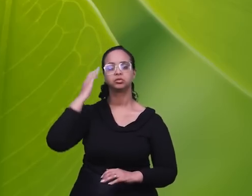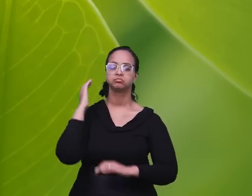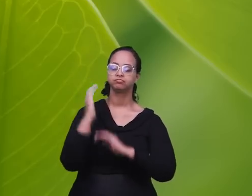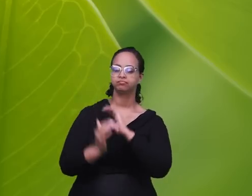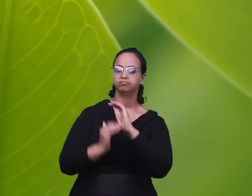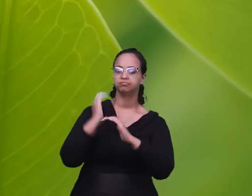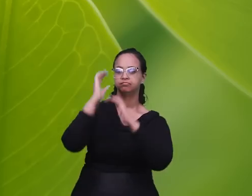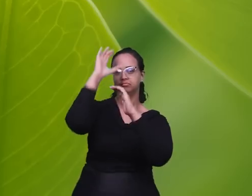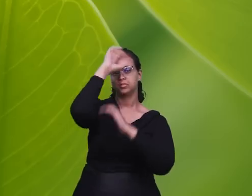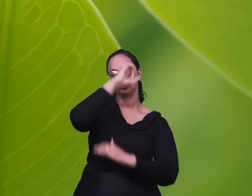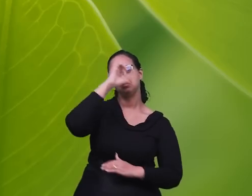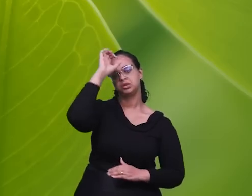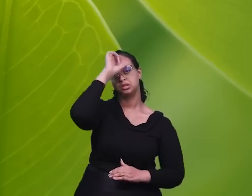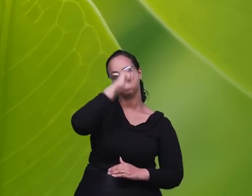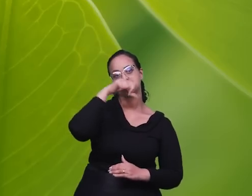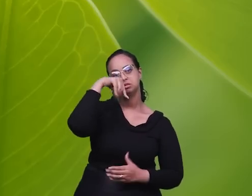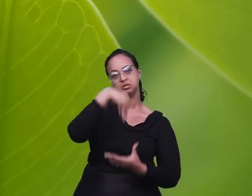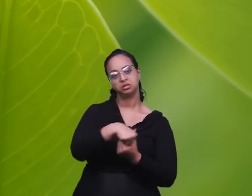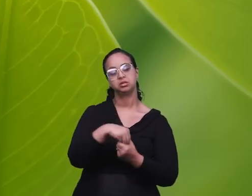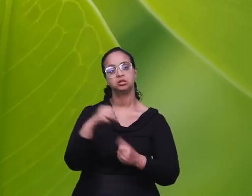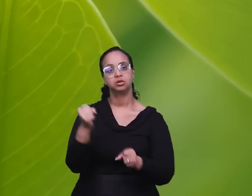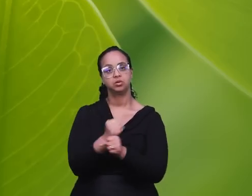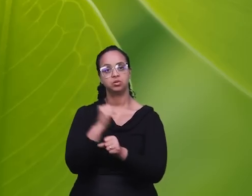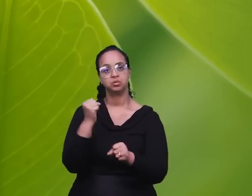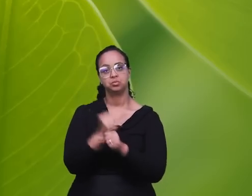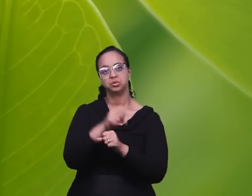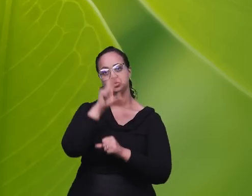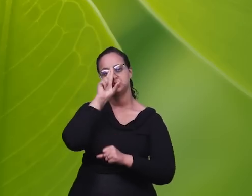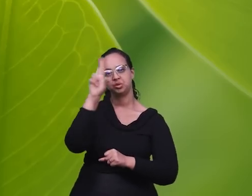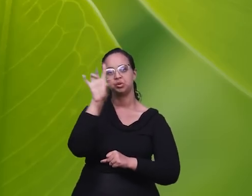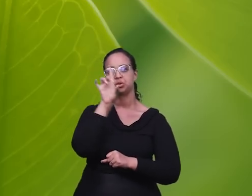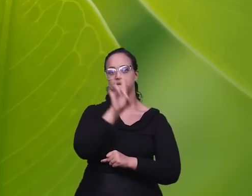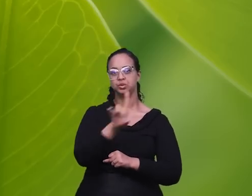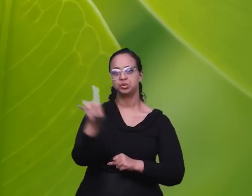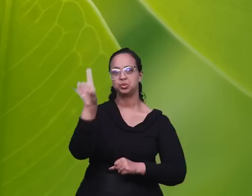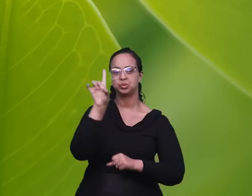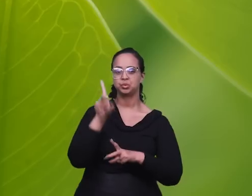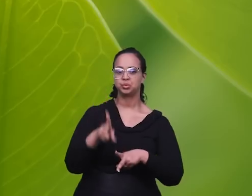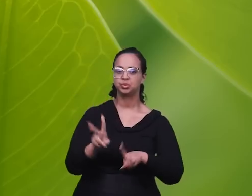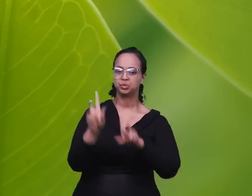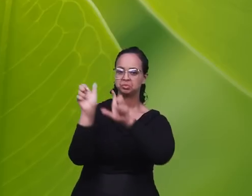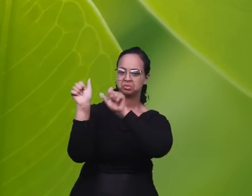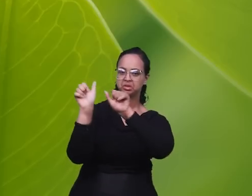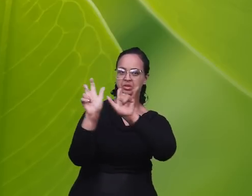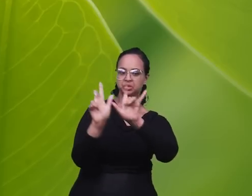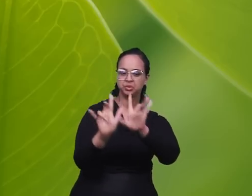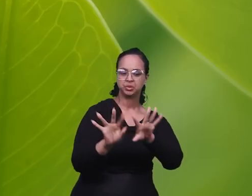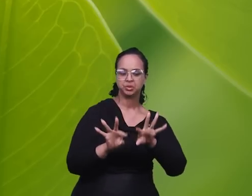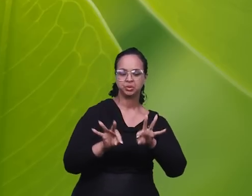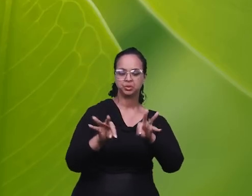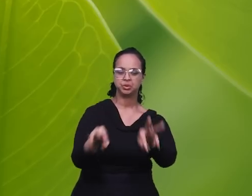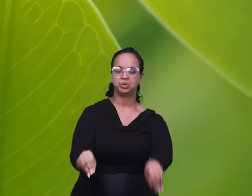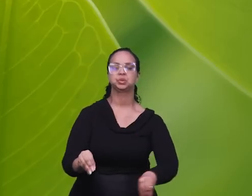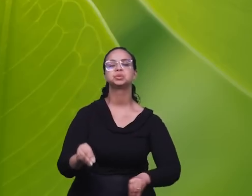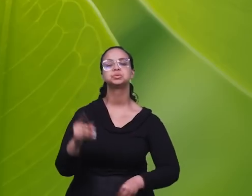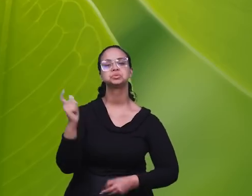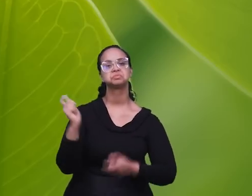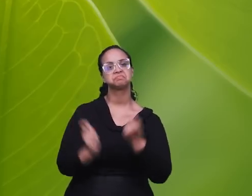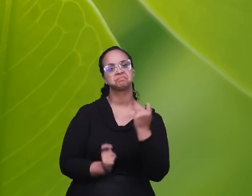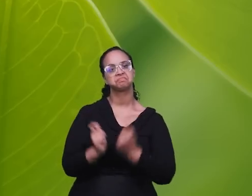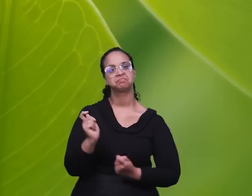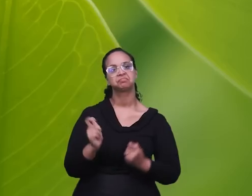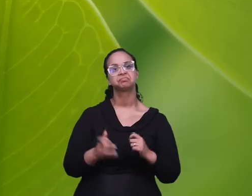grande aprendizado na obra do Senhor. Que Deus continue abençoando a todos que estão na frente